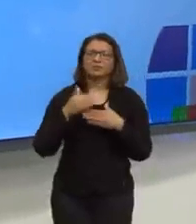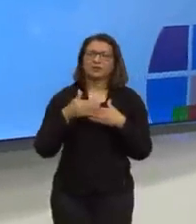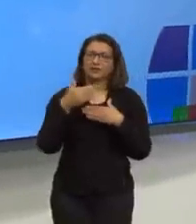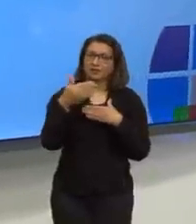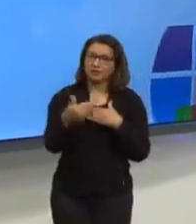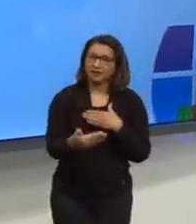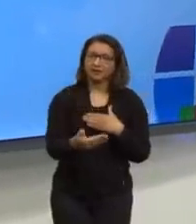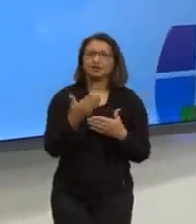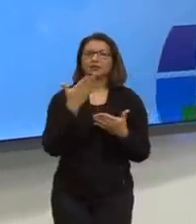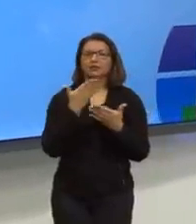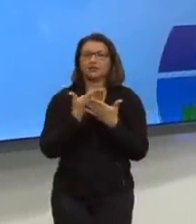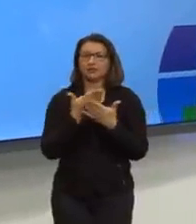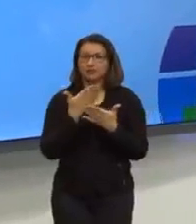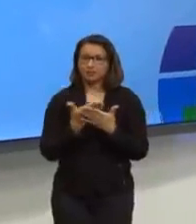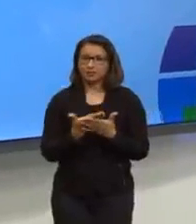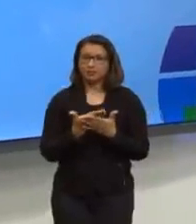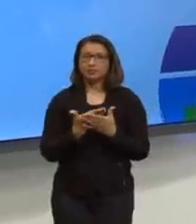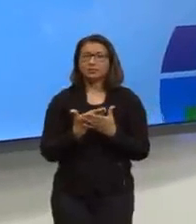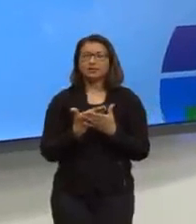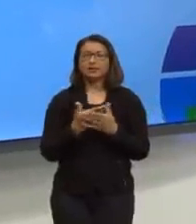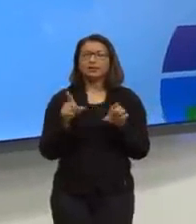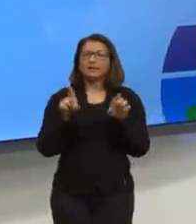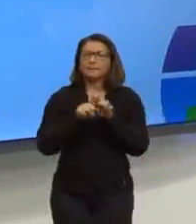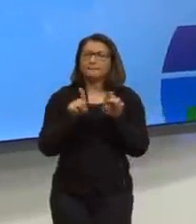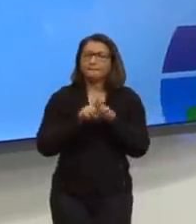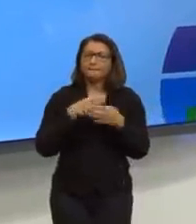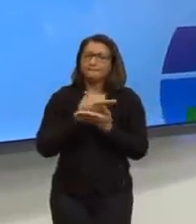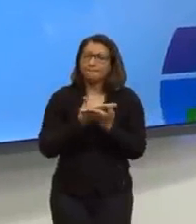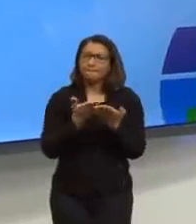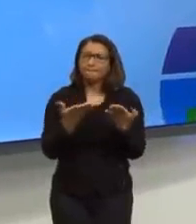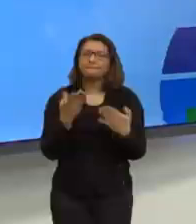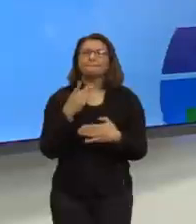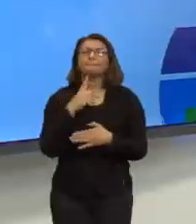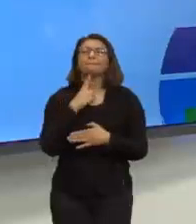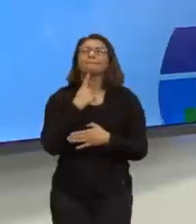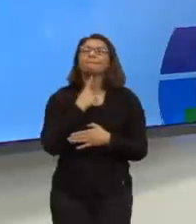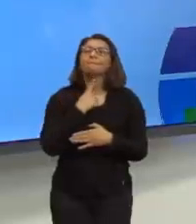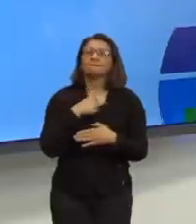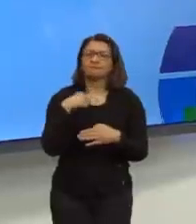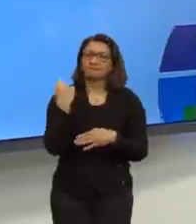nossos estudos, certo? E que vocês tenham curtido a aula, que é